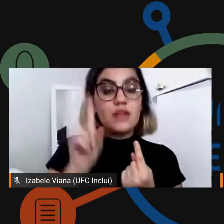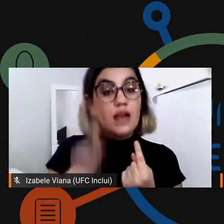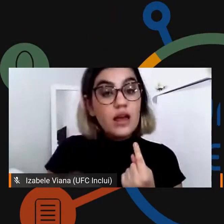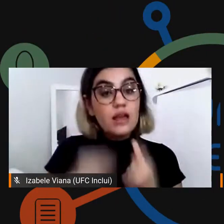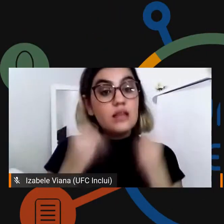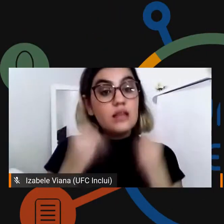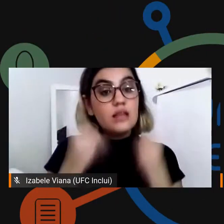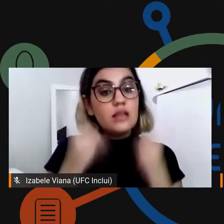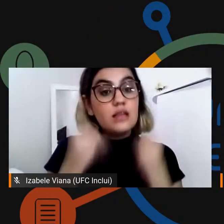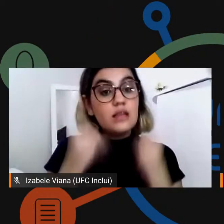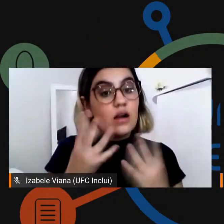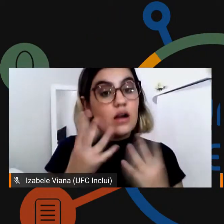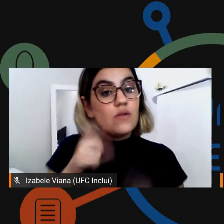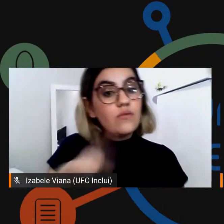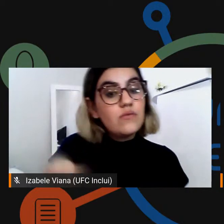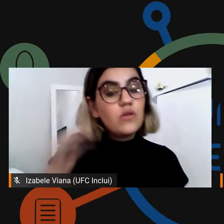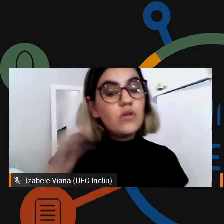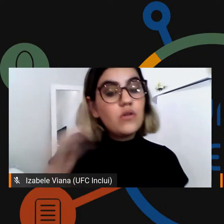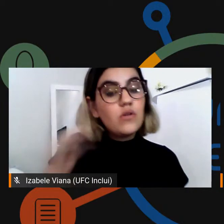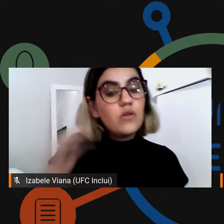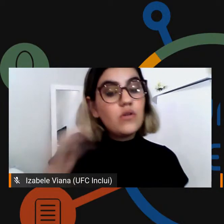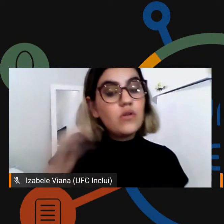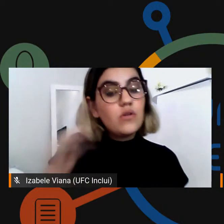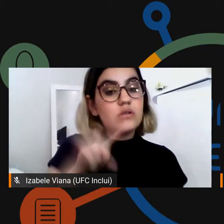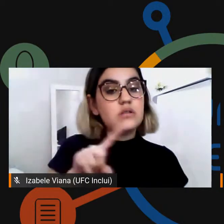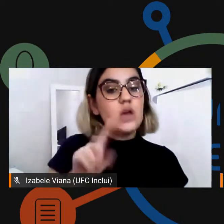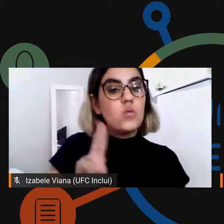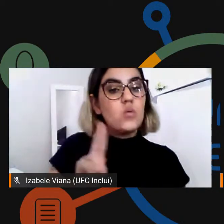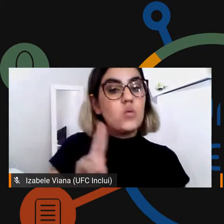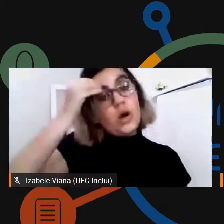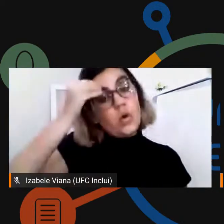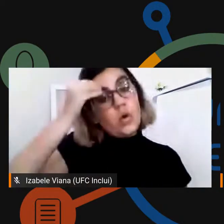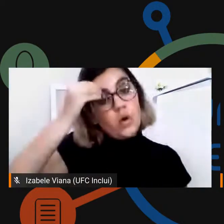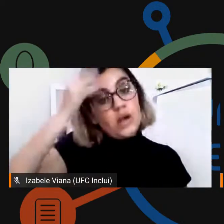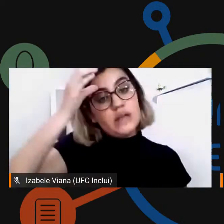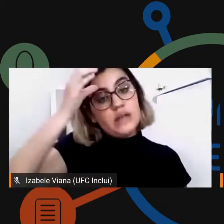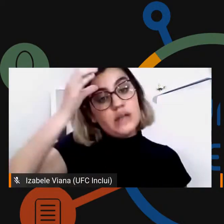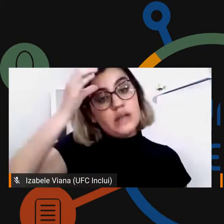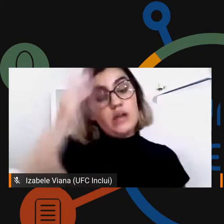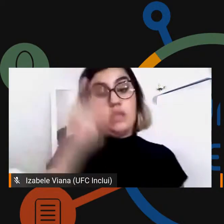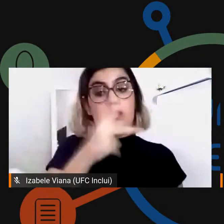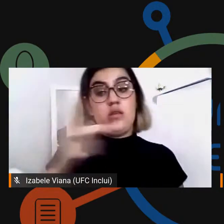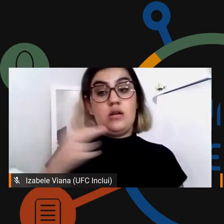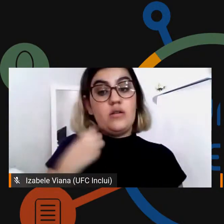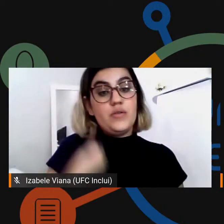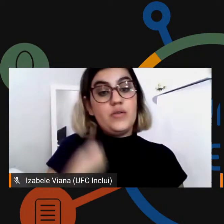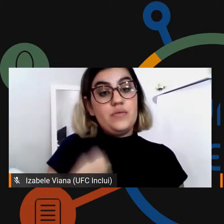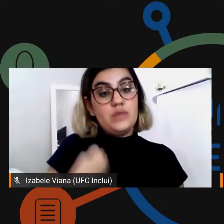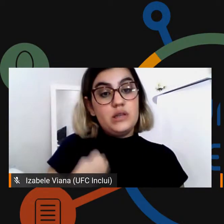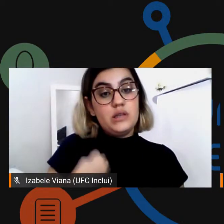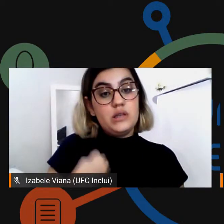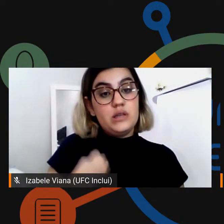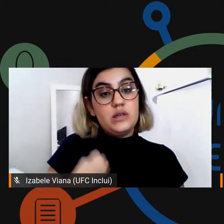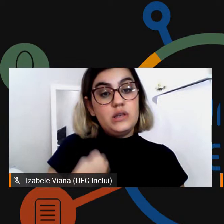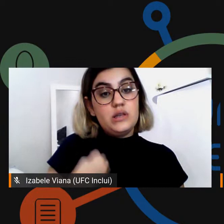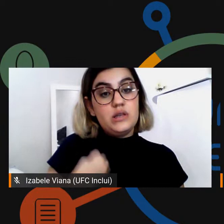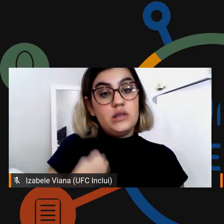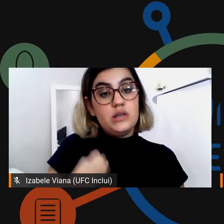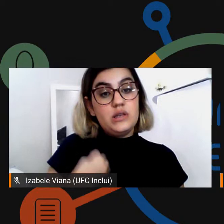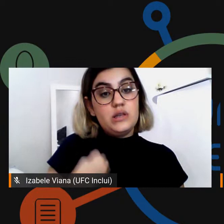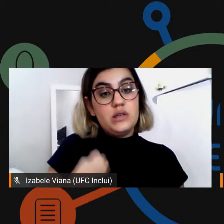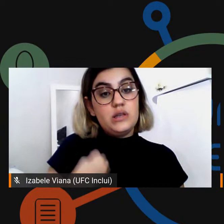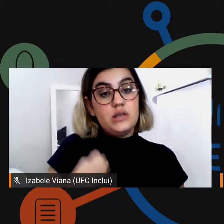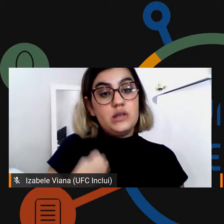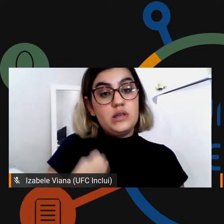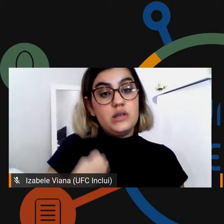esse conhecimento, né, na vida de vocês, publicando, melhorando os trabalhos de vocês